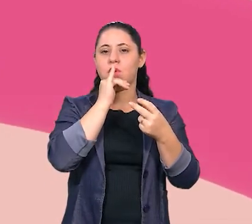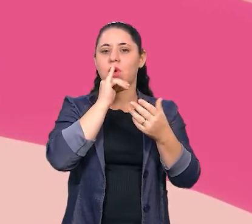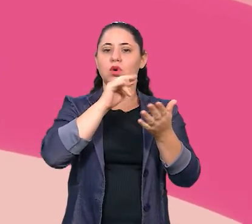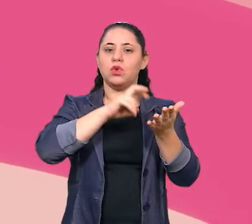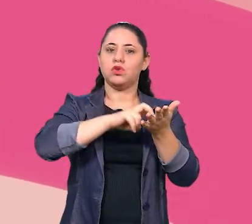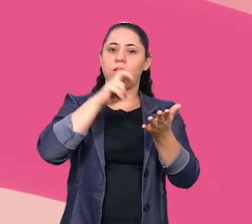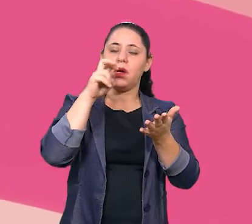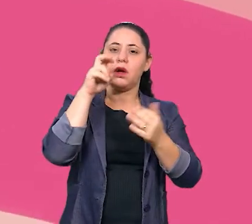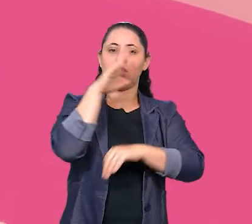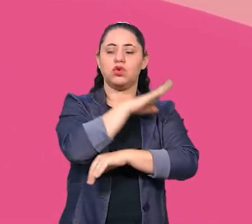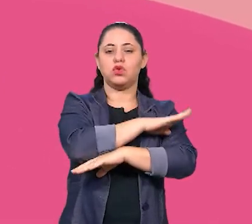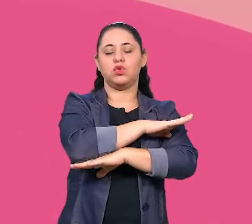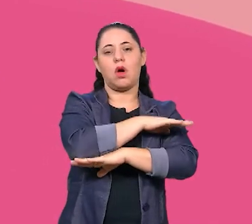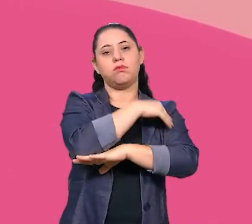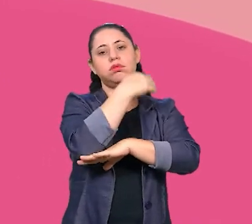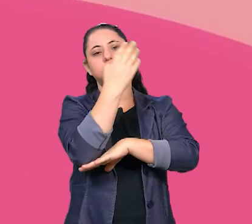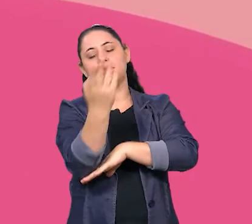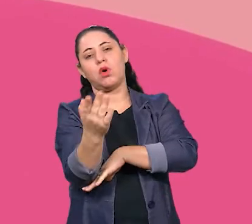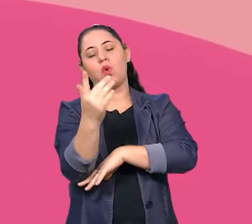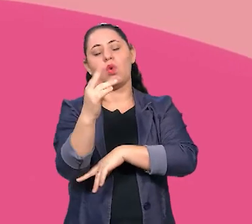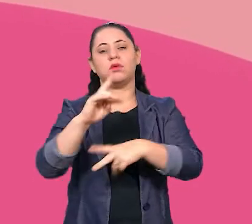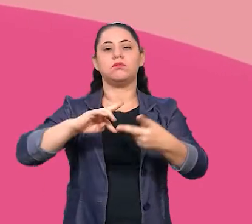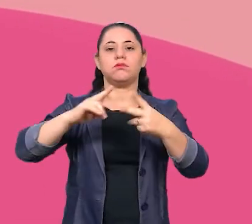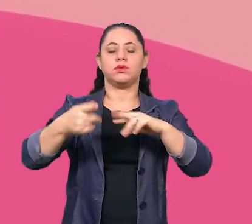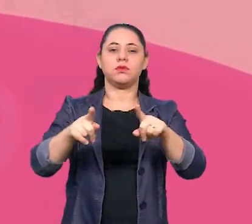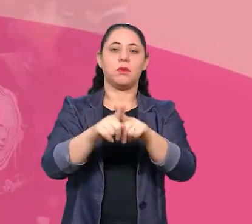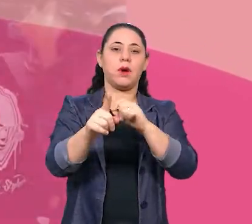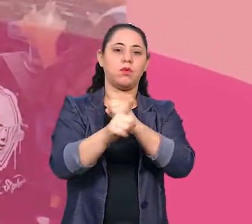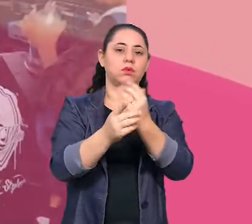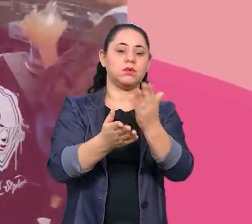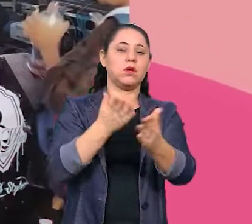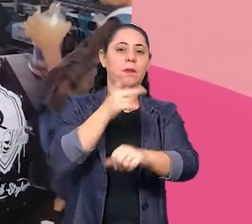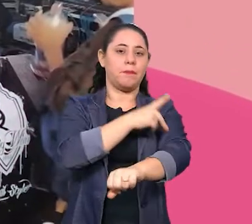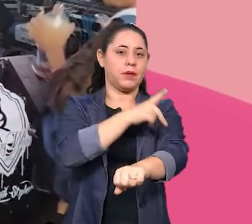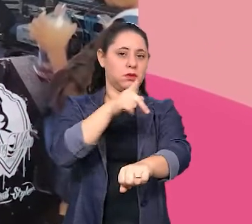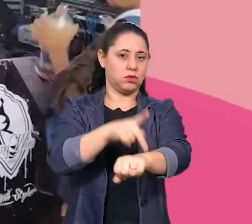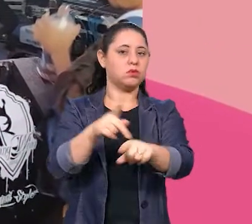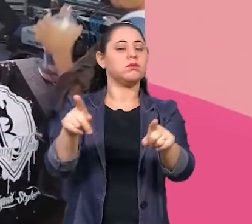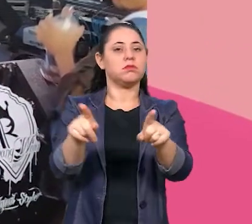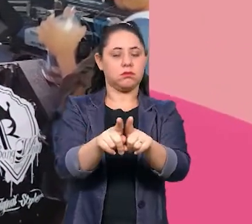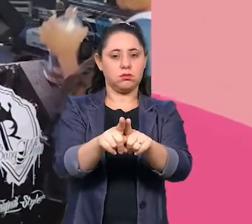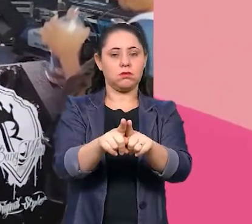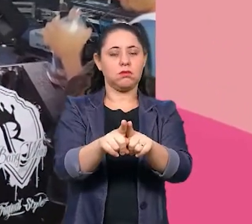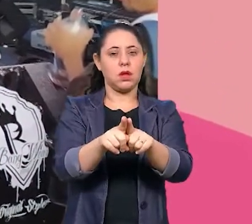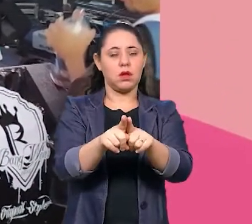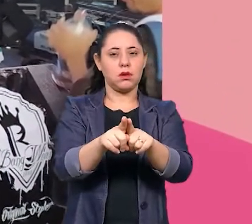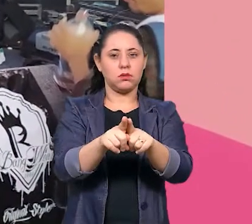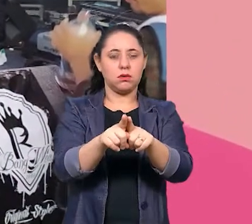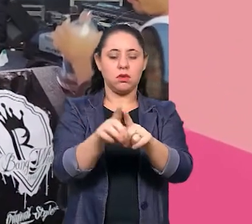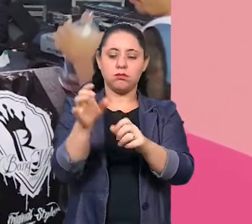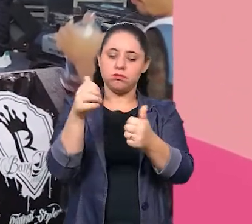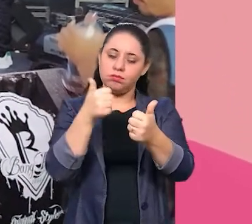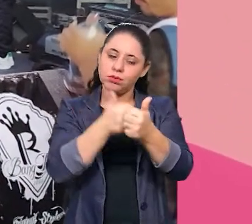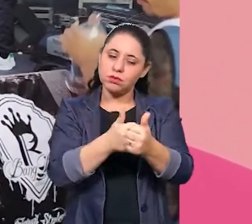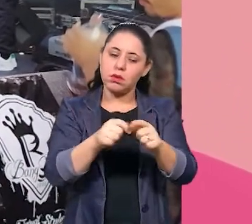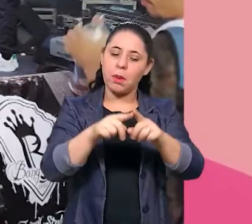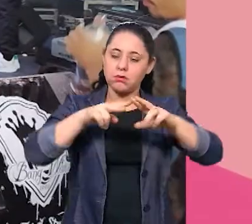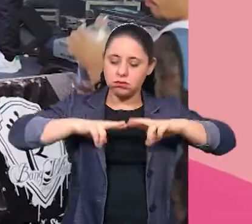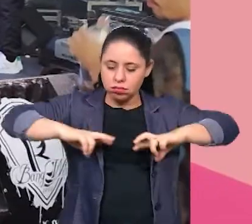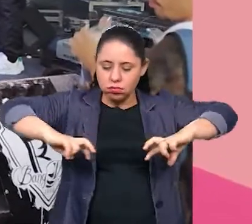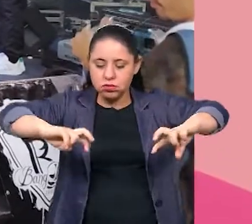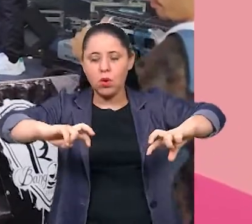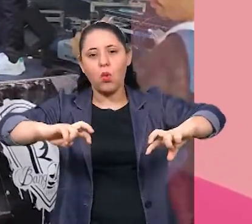letramento, o suporte pedagógico, o acompanhamento escolar que nós oferecemos, nós também realizamos rodas de conversas com esses